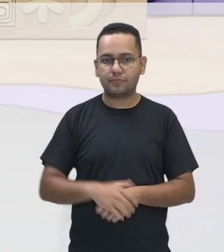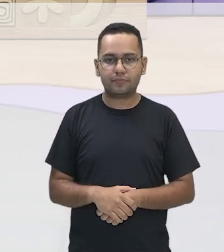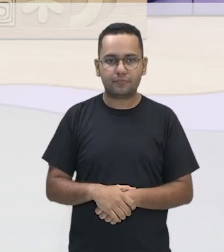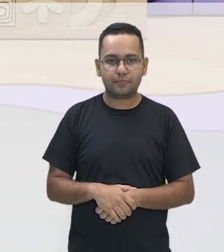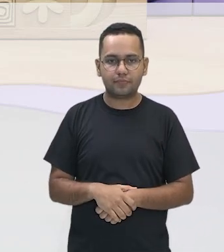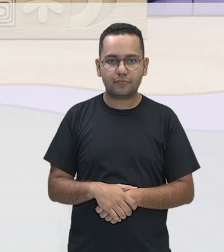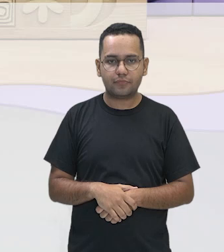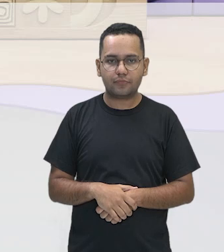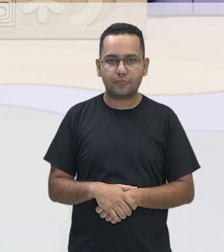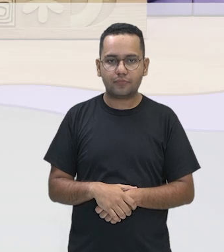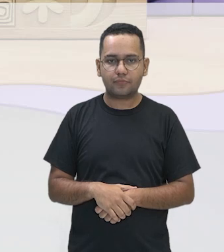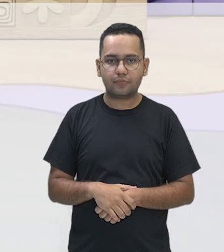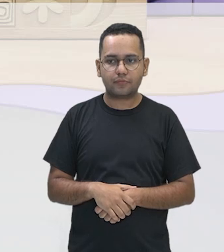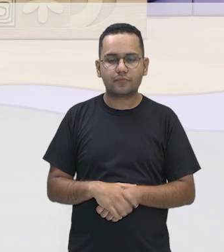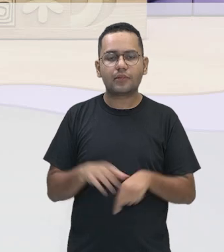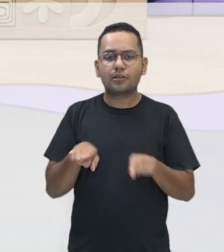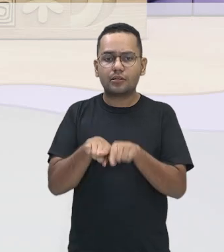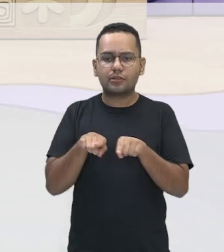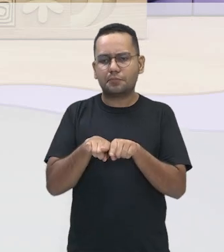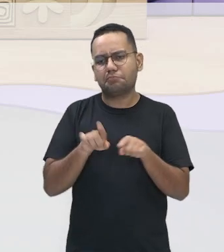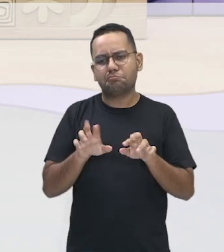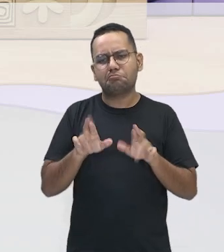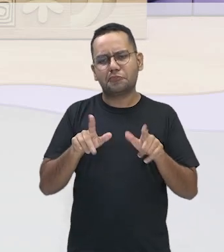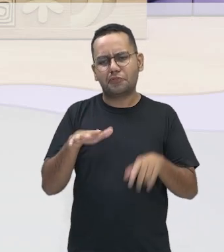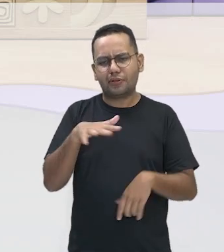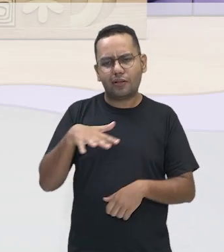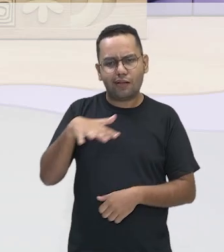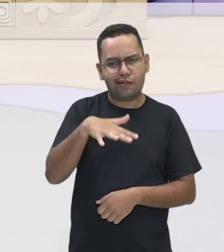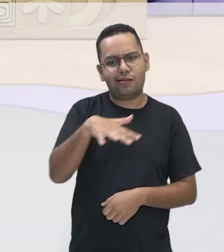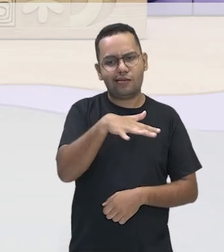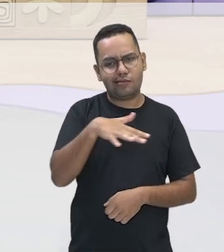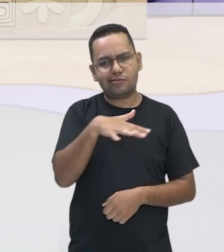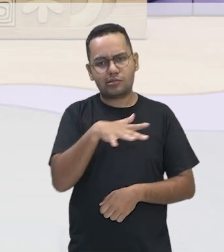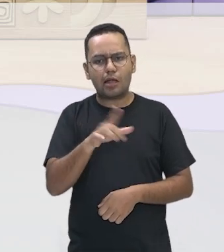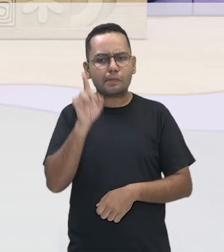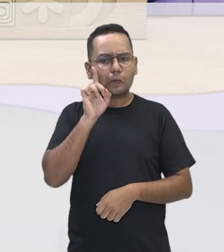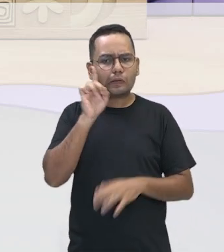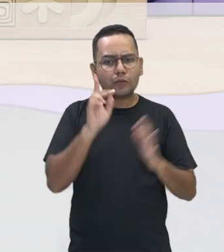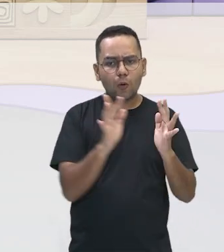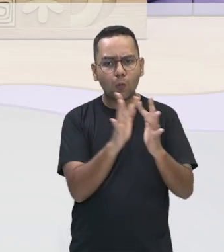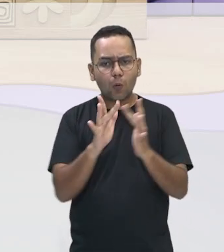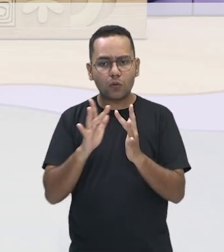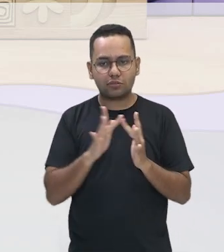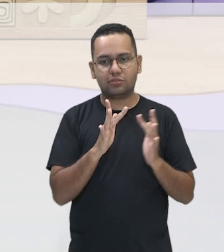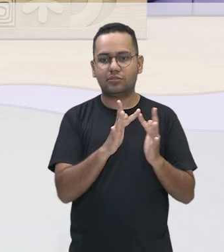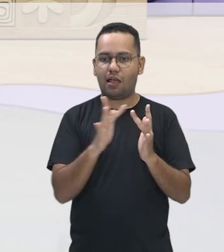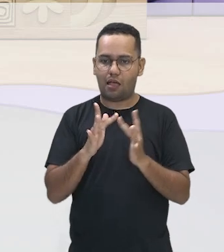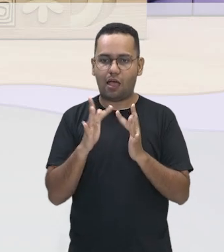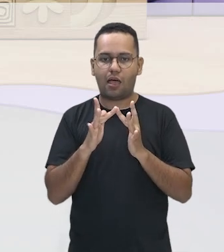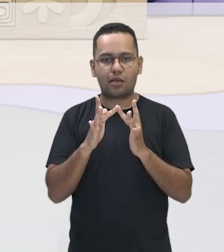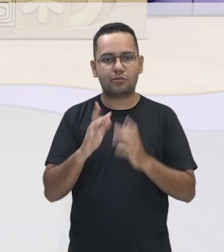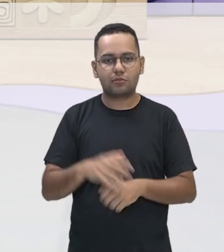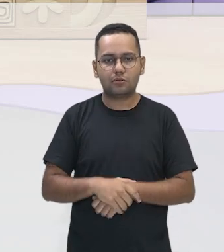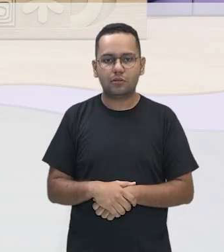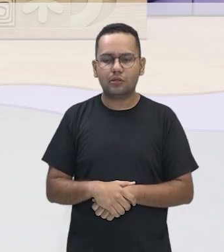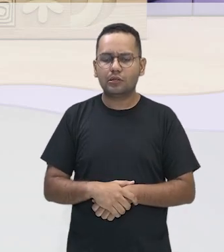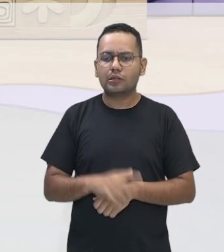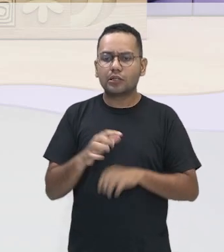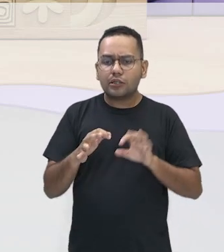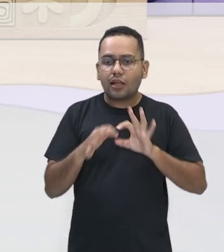sua vida, né? Aquilo que, de certa forma, dá sentido à sua fé, à sua